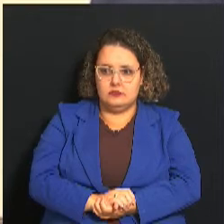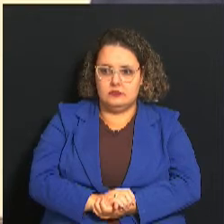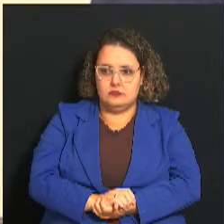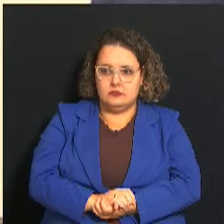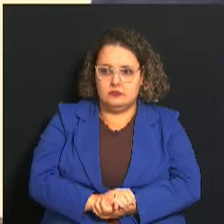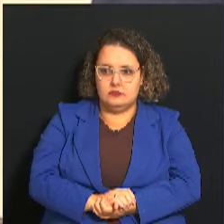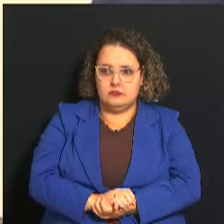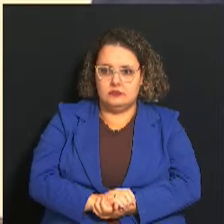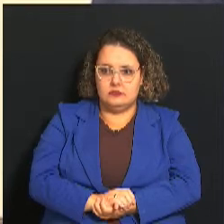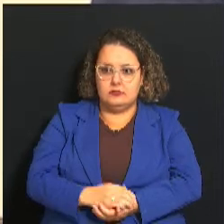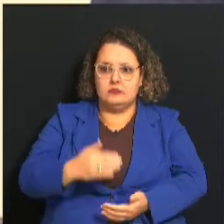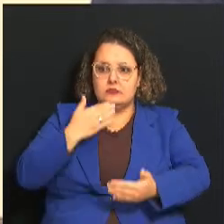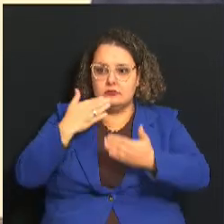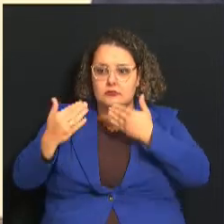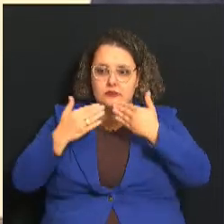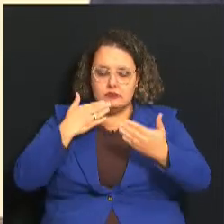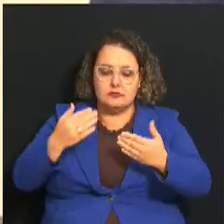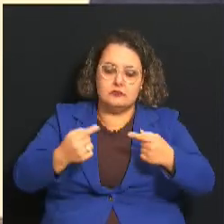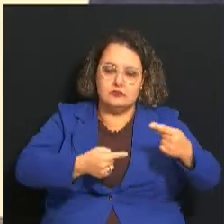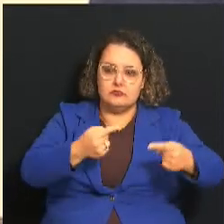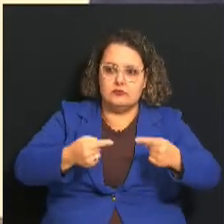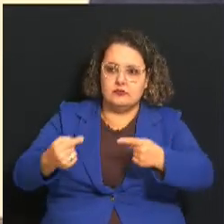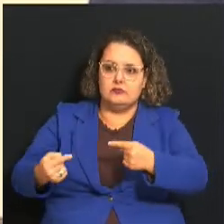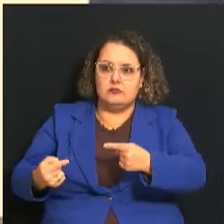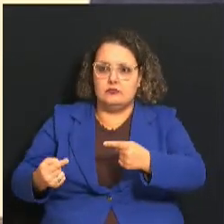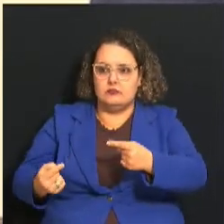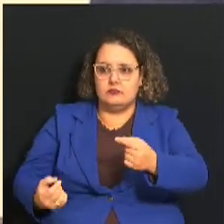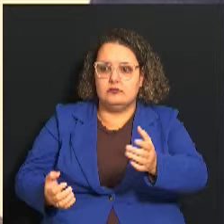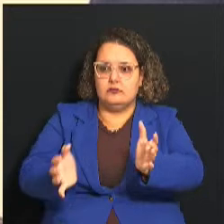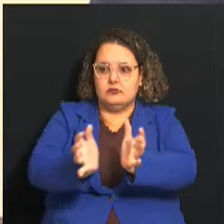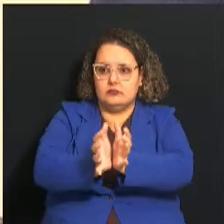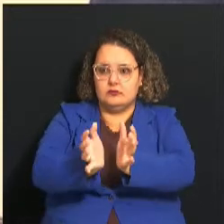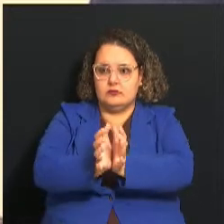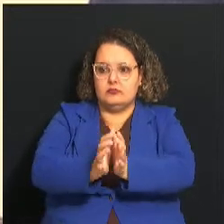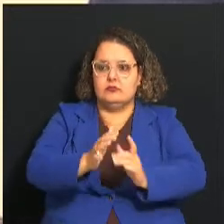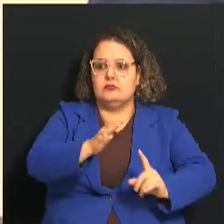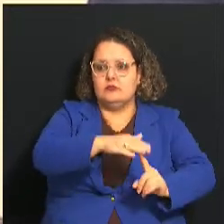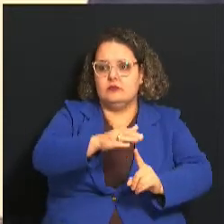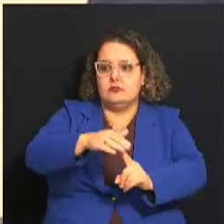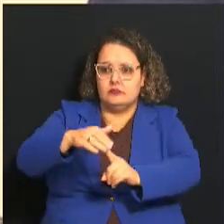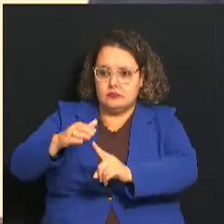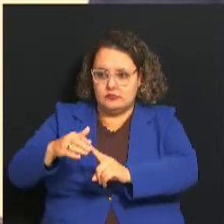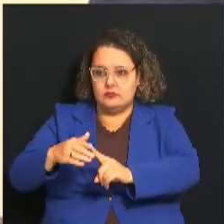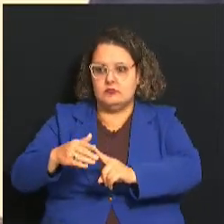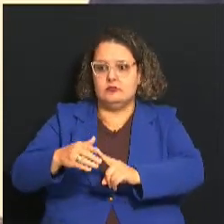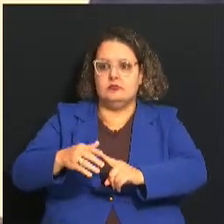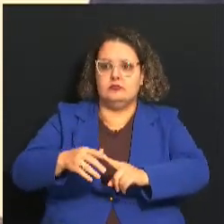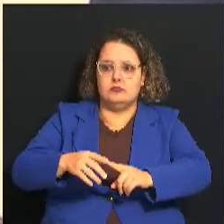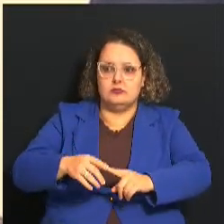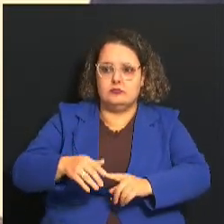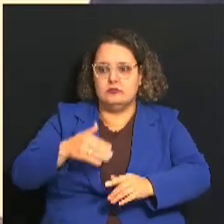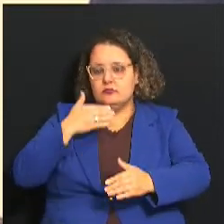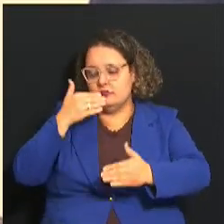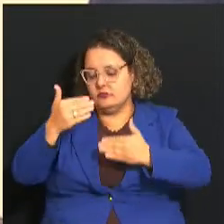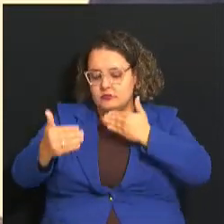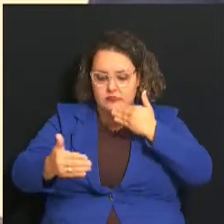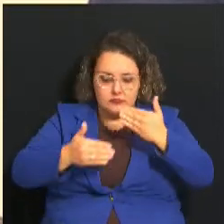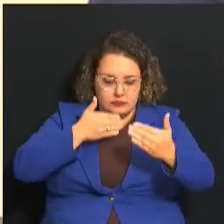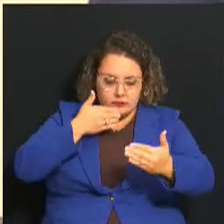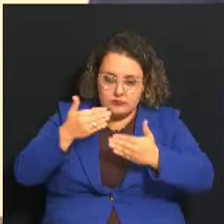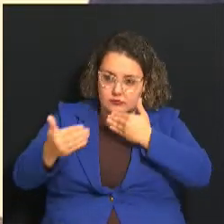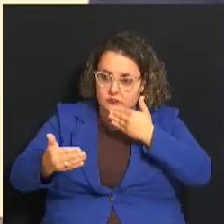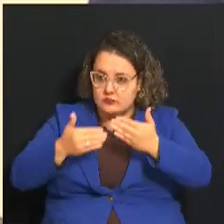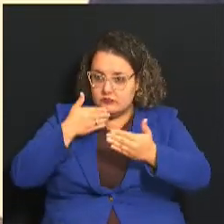essa discussão sobre poda de árvores nasceu na Comissão de Meio Ambiente. A gente vinha reivindicando há